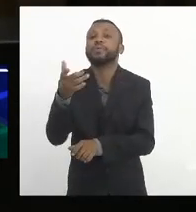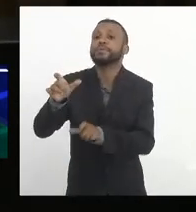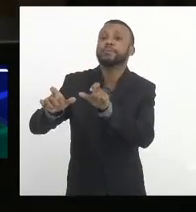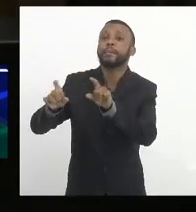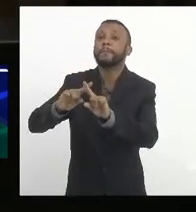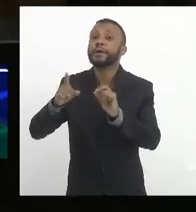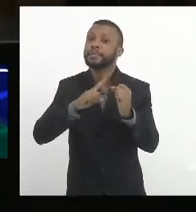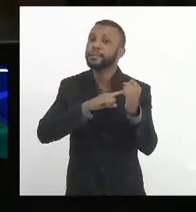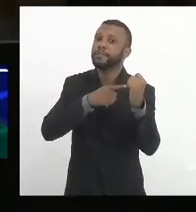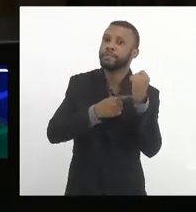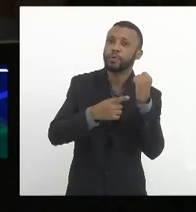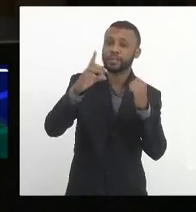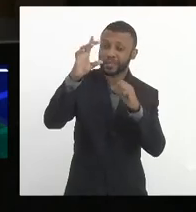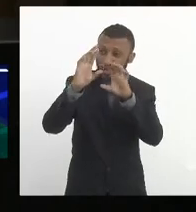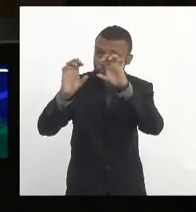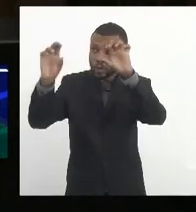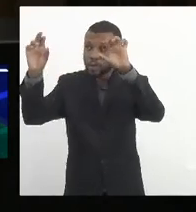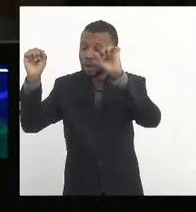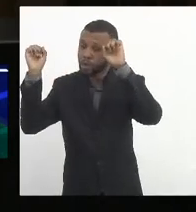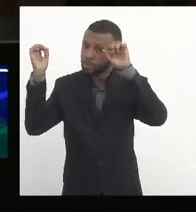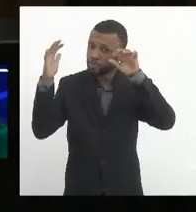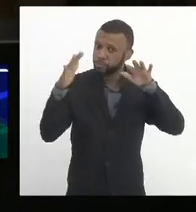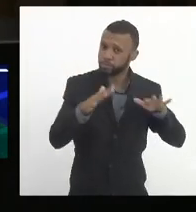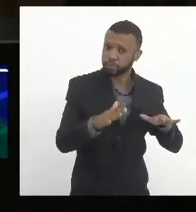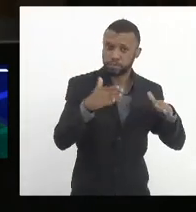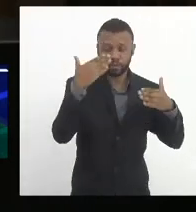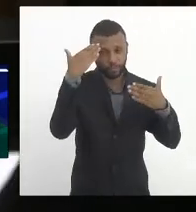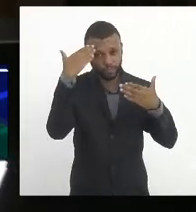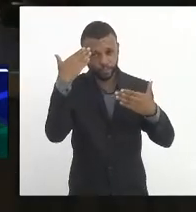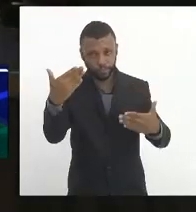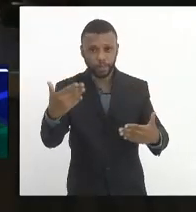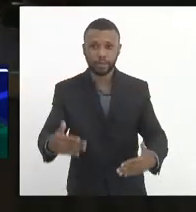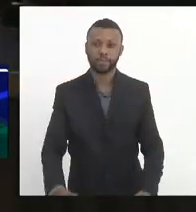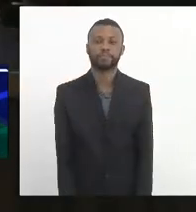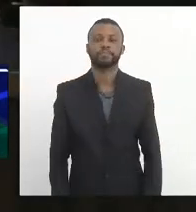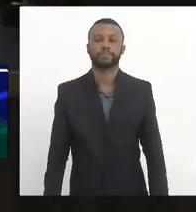que desce dos céus Muito obrigado